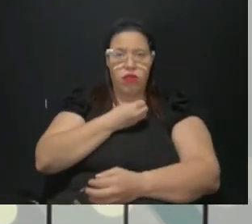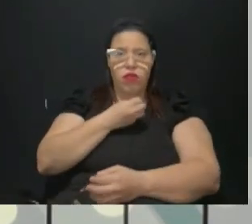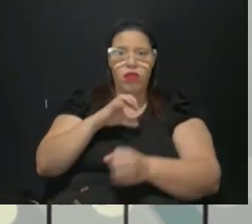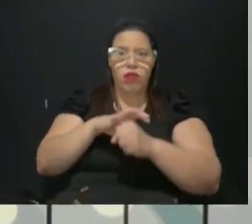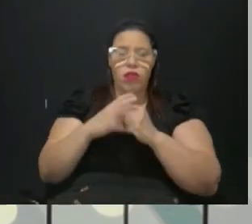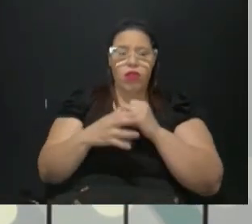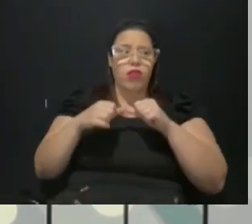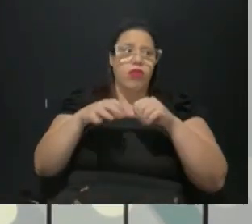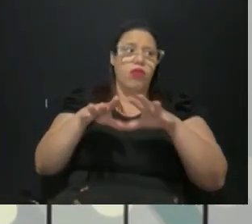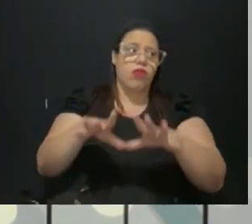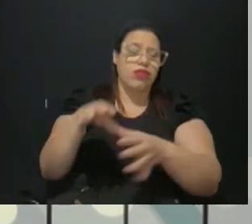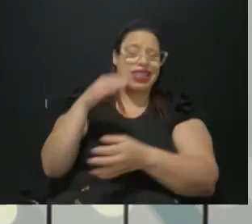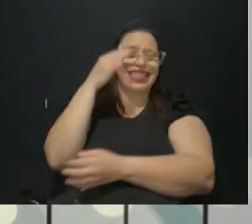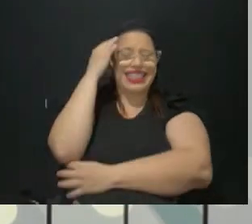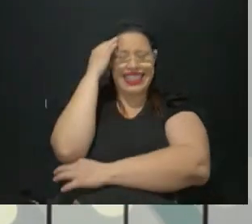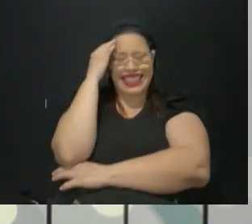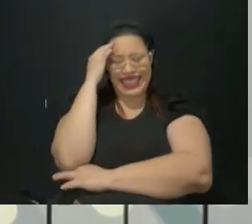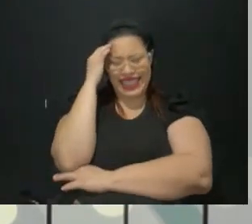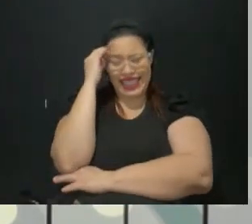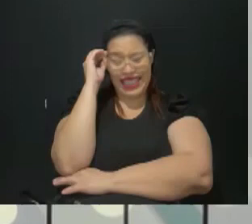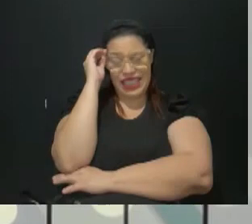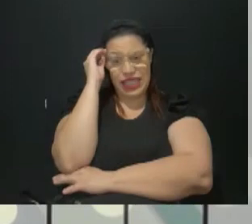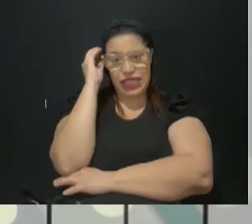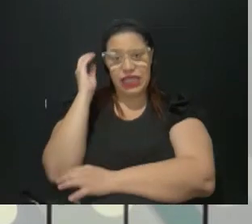com a Covid-19.